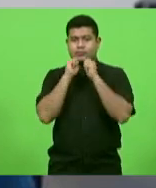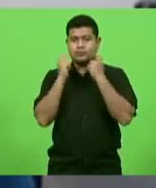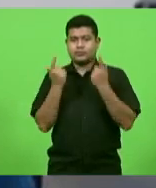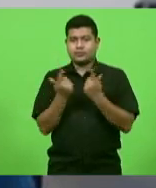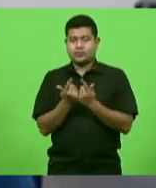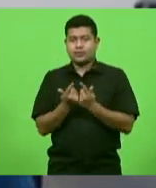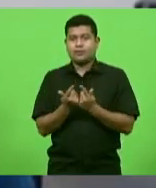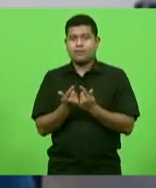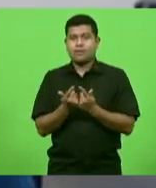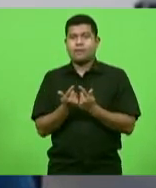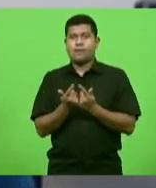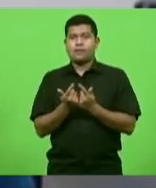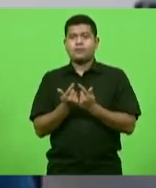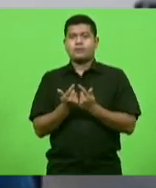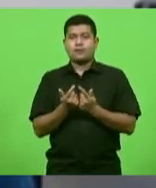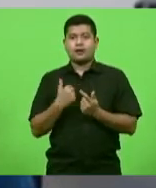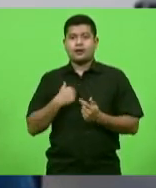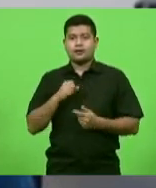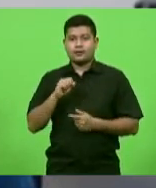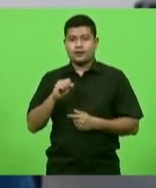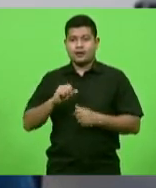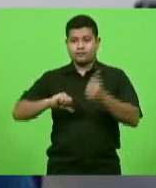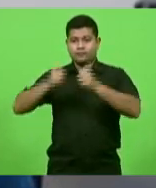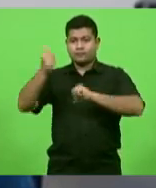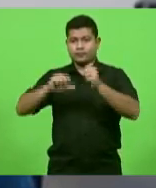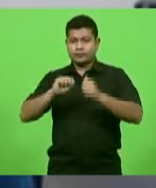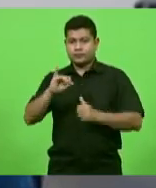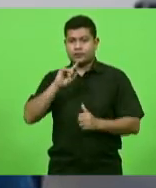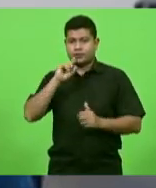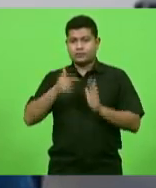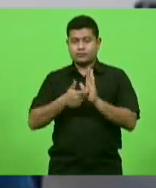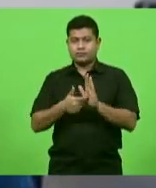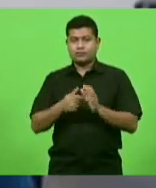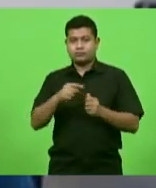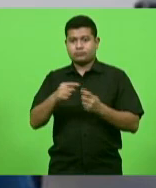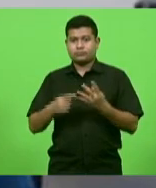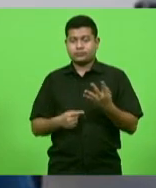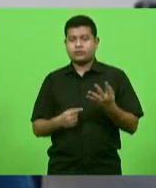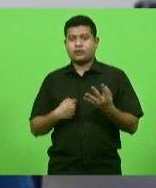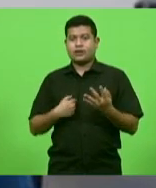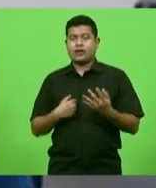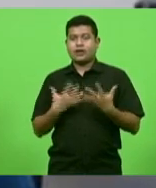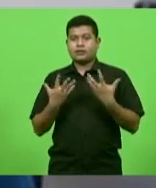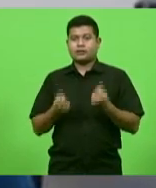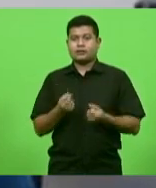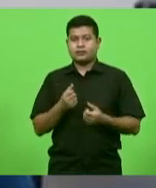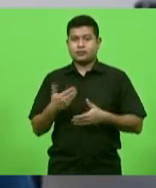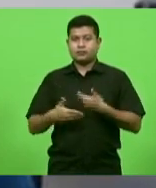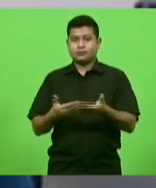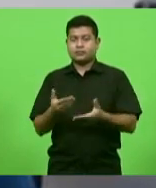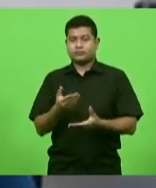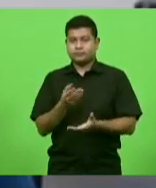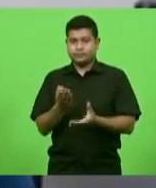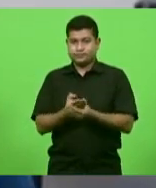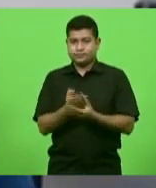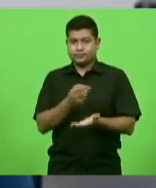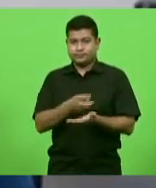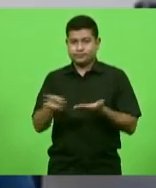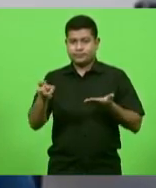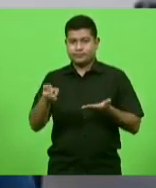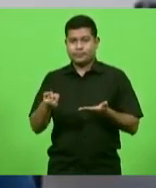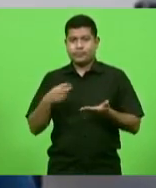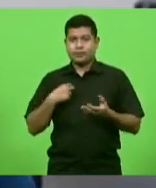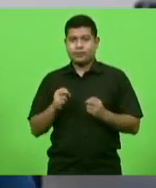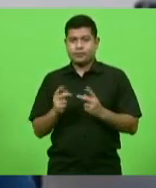em todos School averiguar a denúncia preenche os requisitos para deflagração de processo de impeachment a partir do que Em